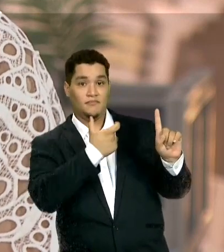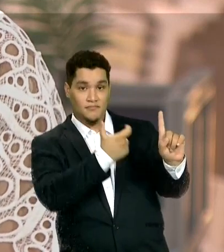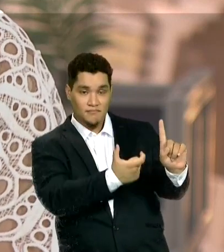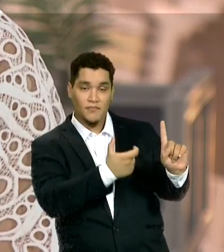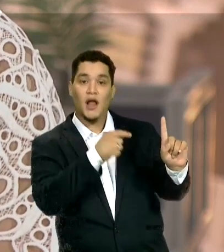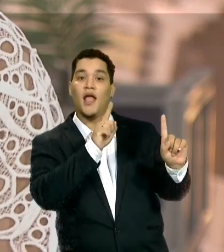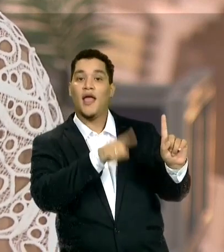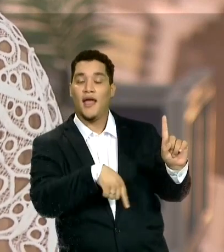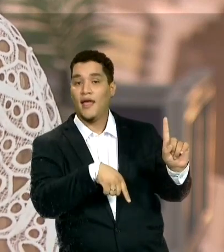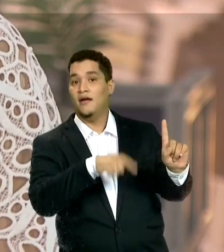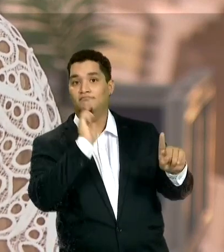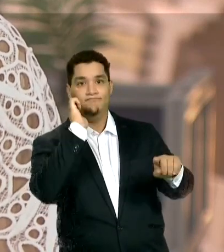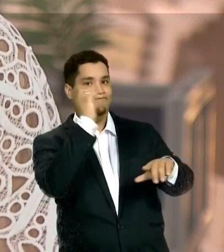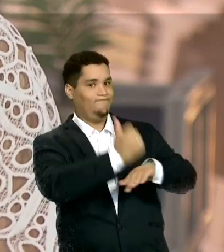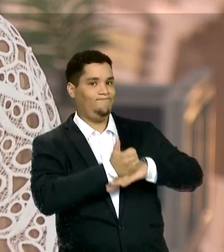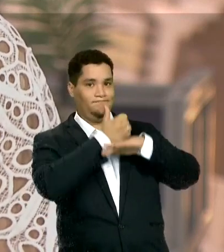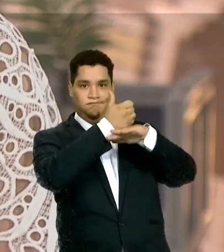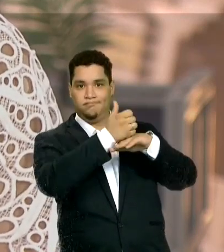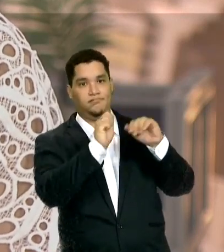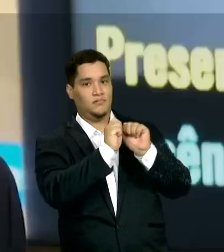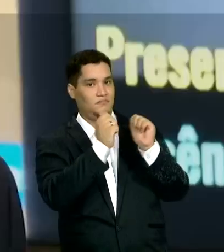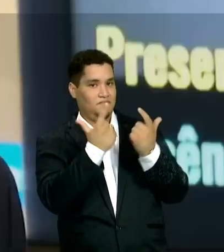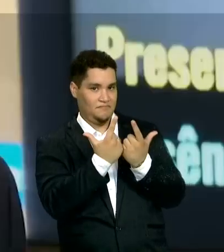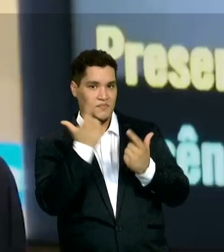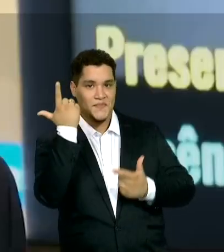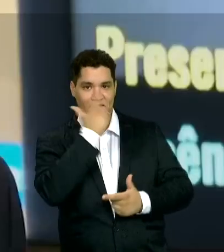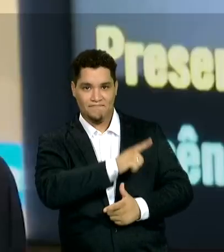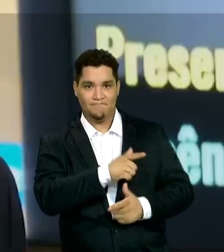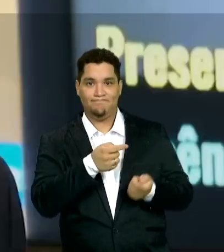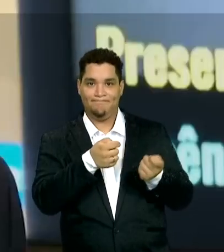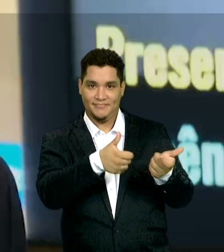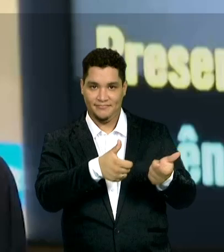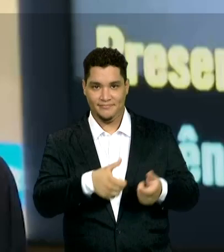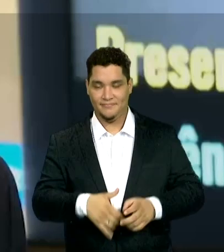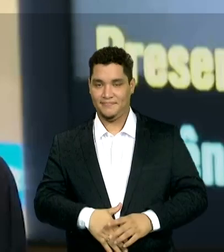maior honraria do Legislativo maranhense.